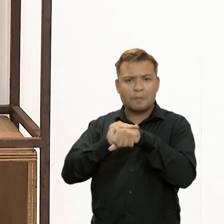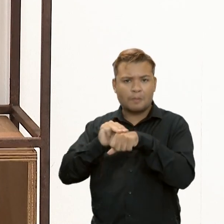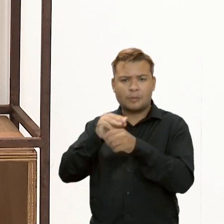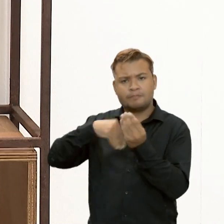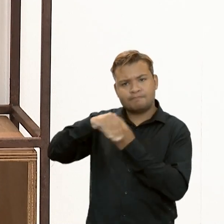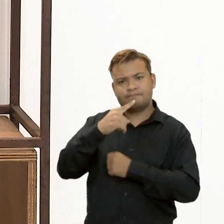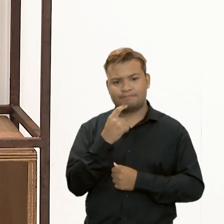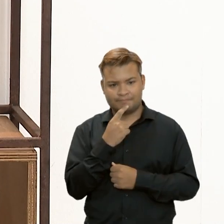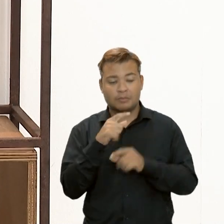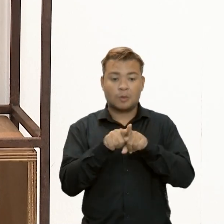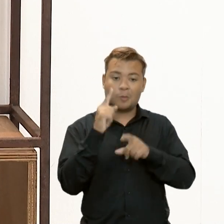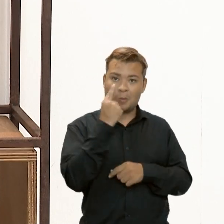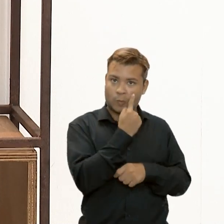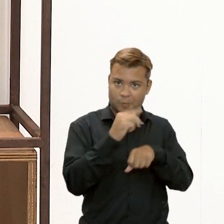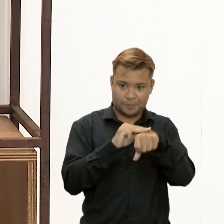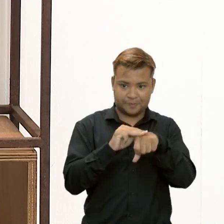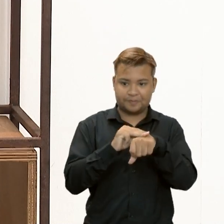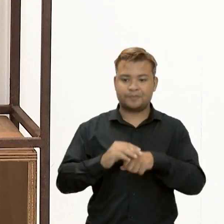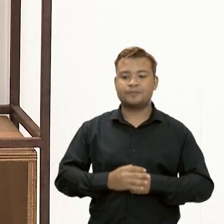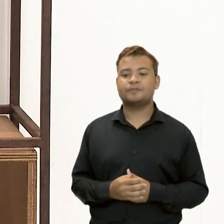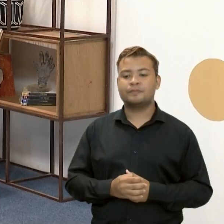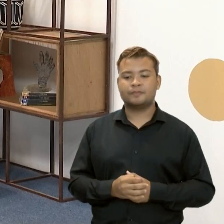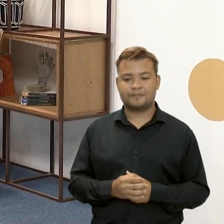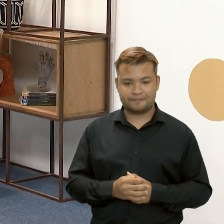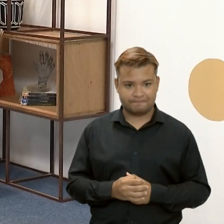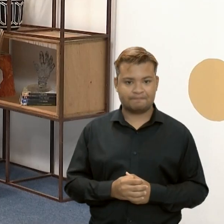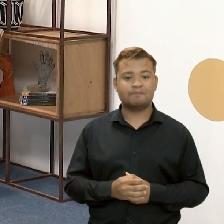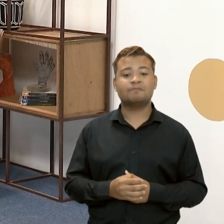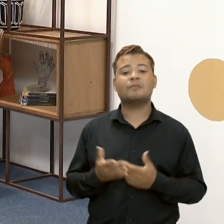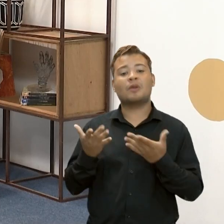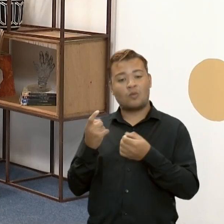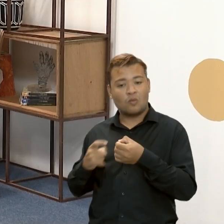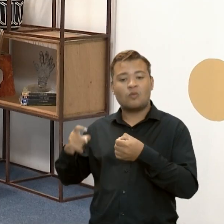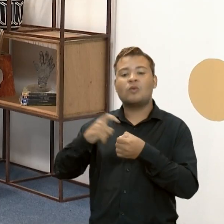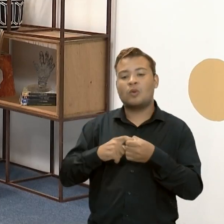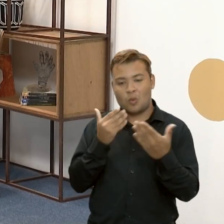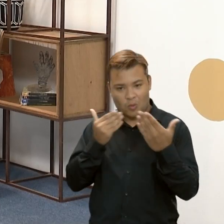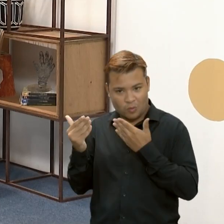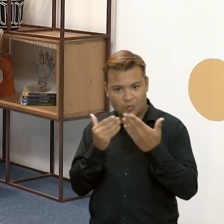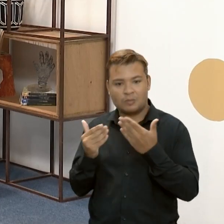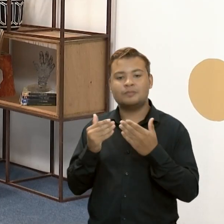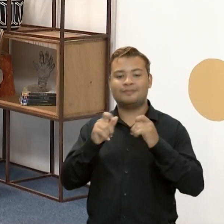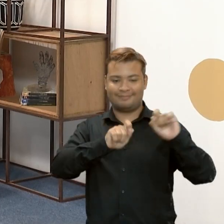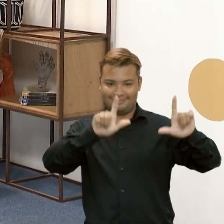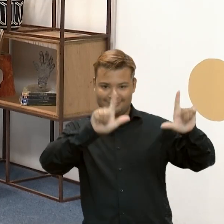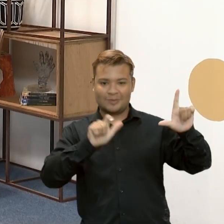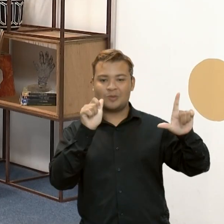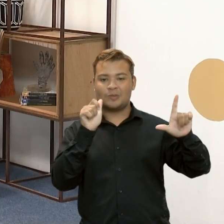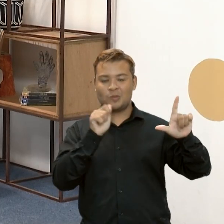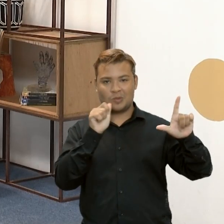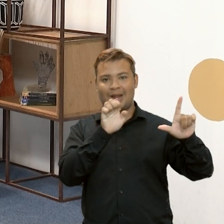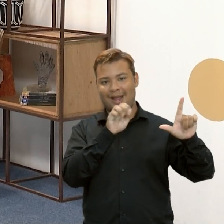acobreados e olhos castanhos. Bom, e nós voltamos a conversar com a Hebe Maria, de